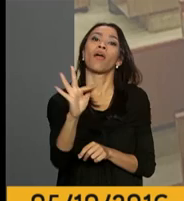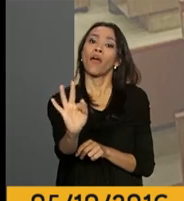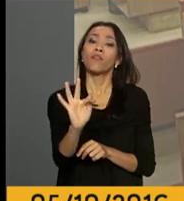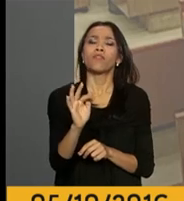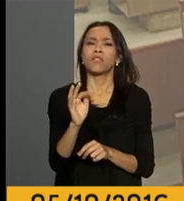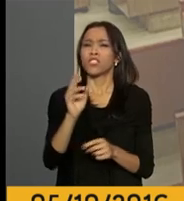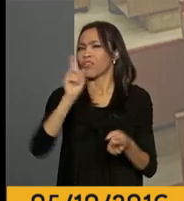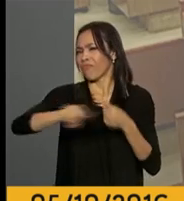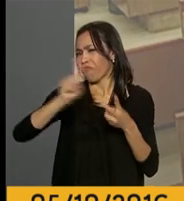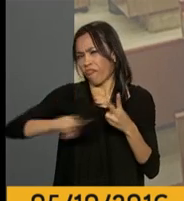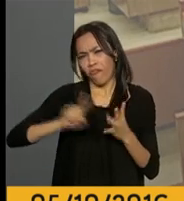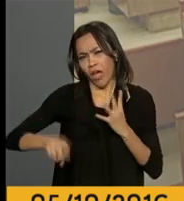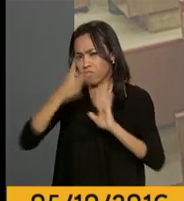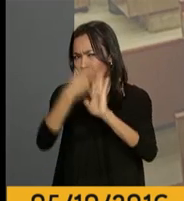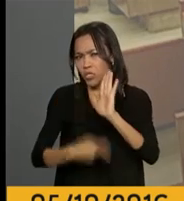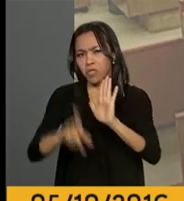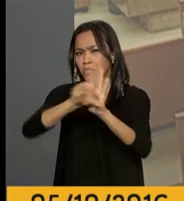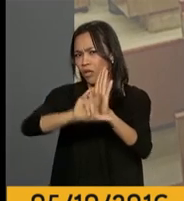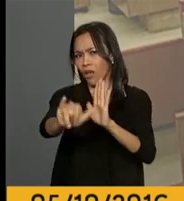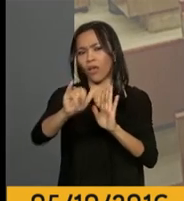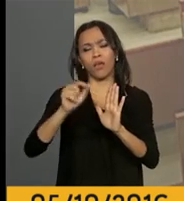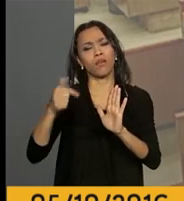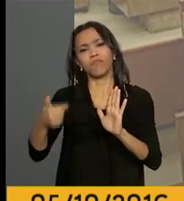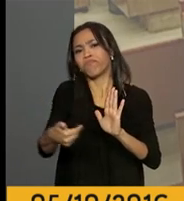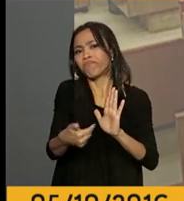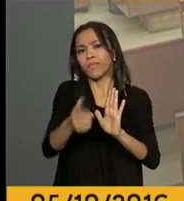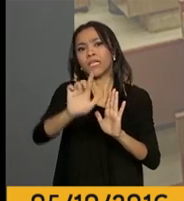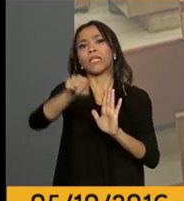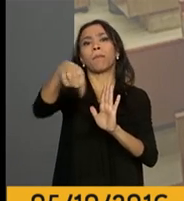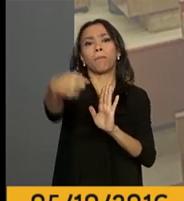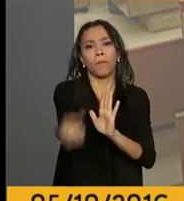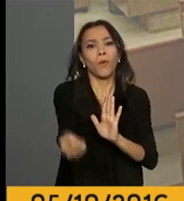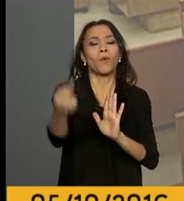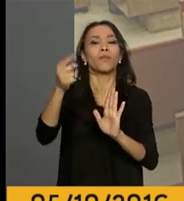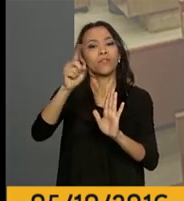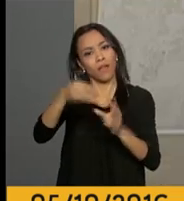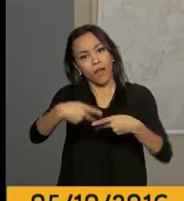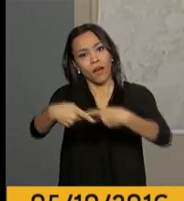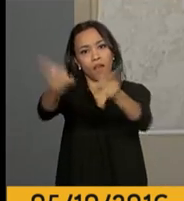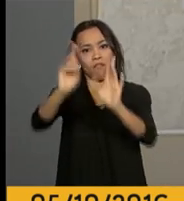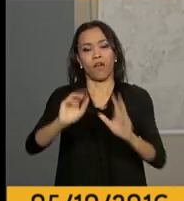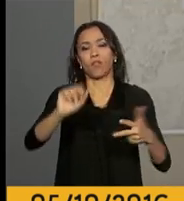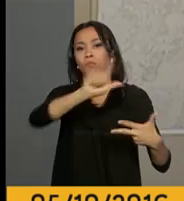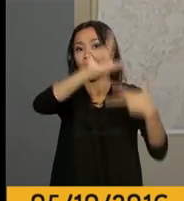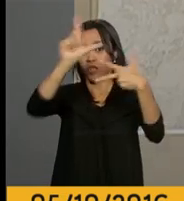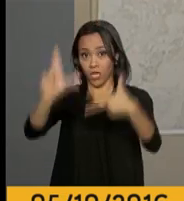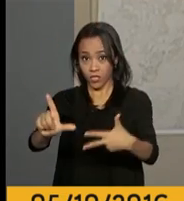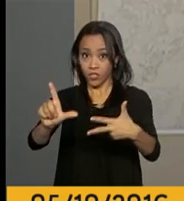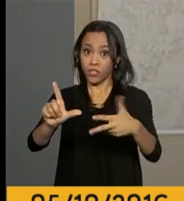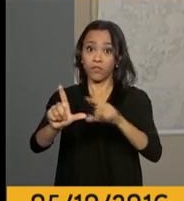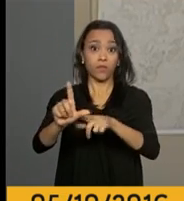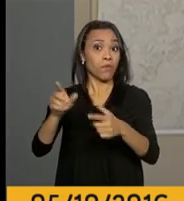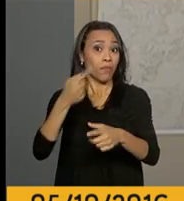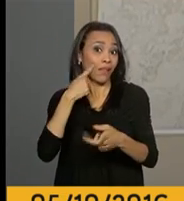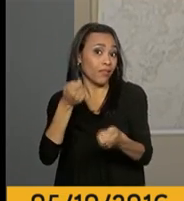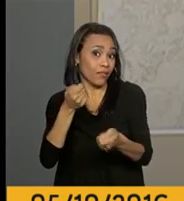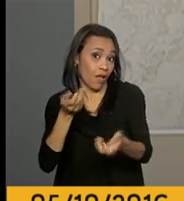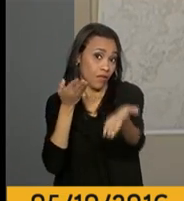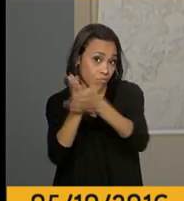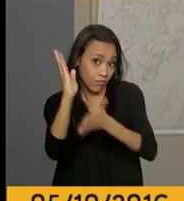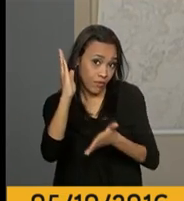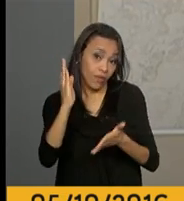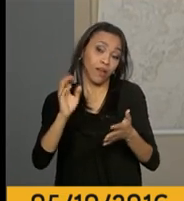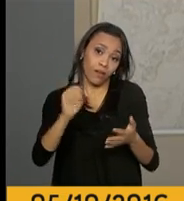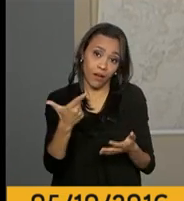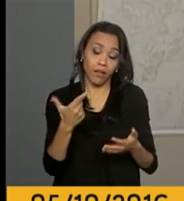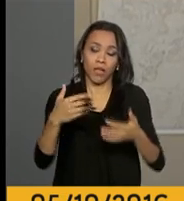vários projetos de lei que eram depois trabalhados No Poder Legislativo de molde a tentar aprová-los é claro que o